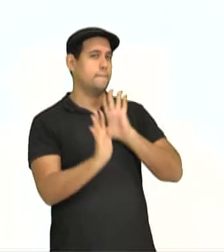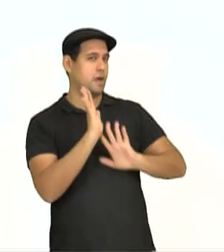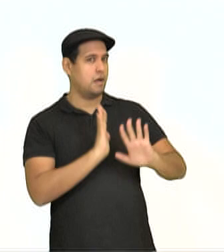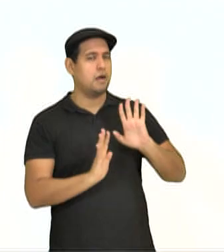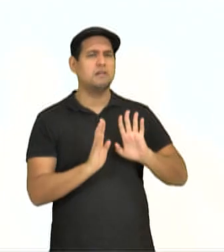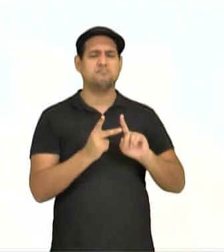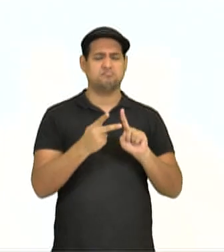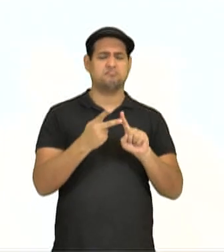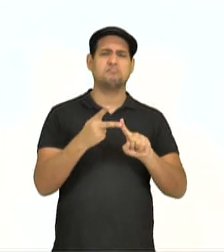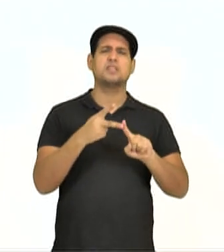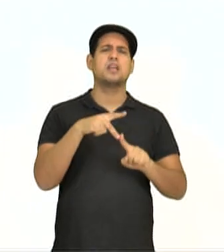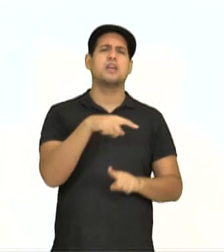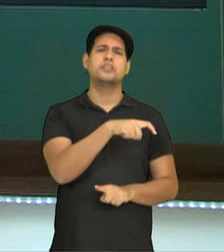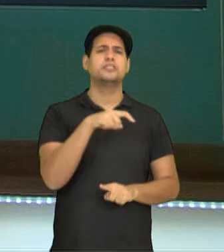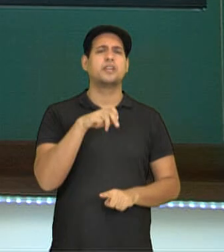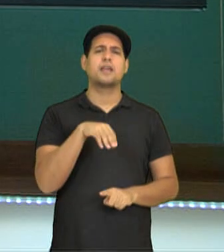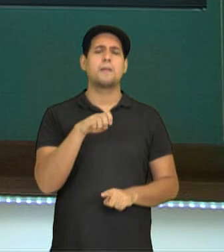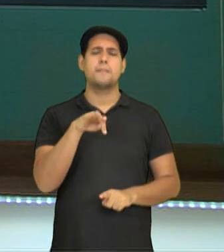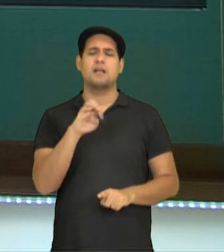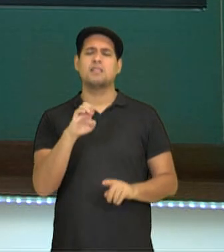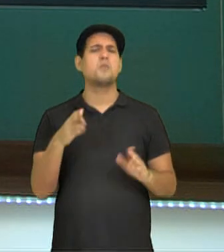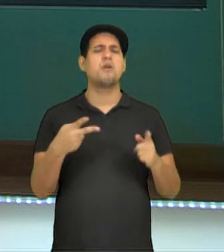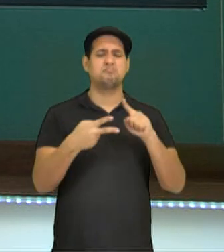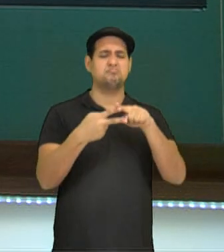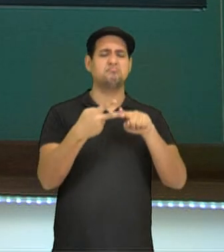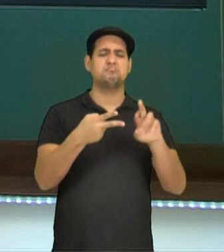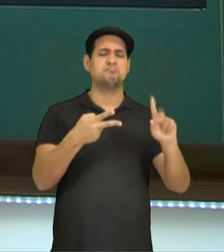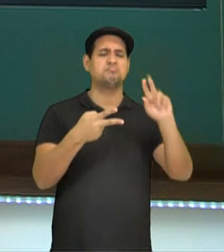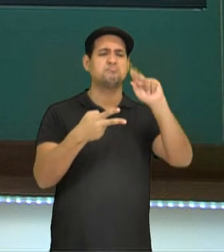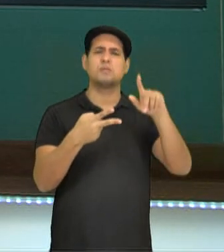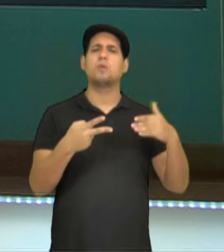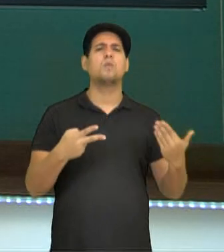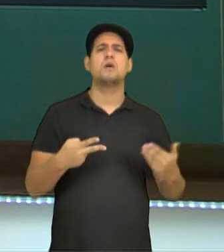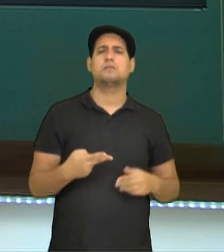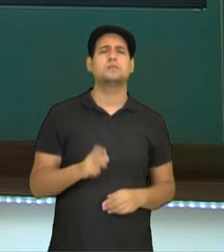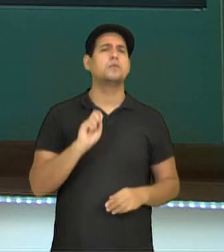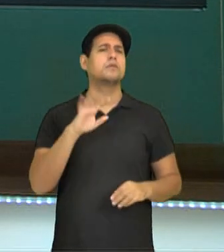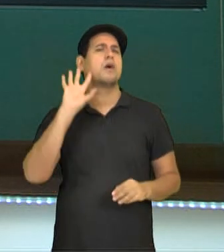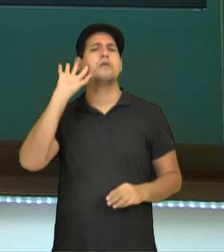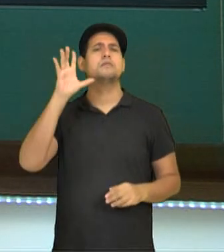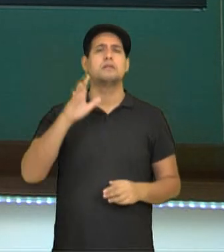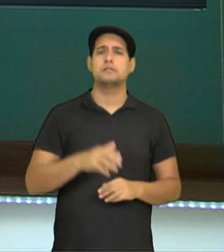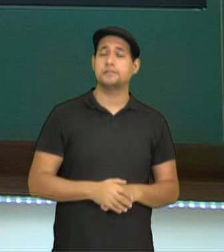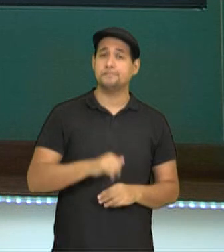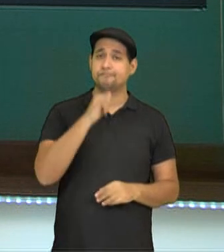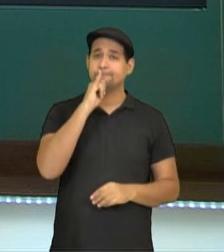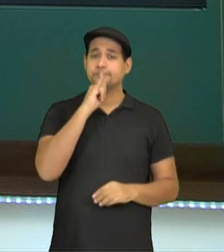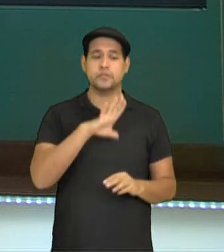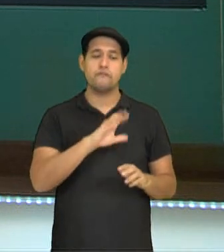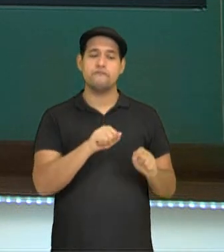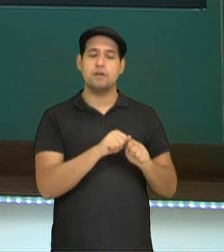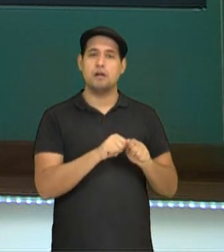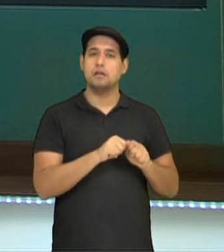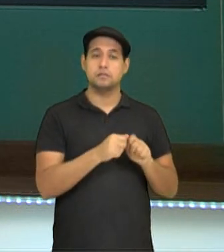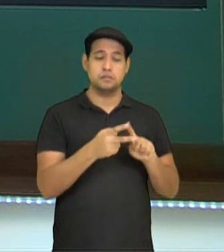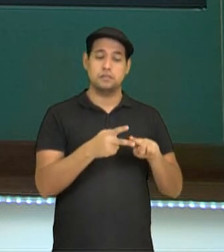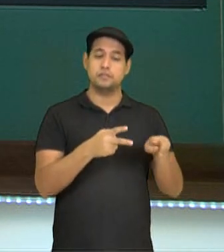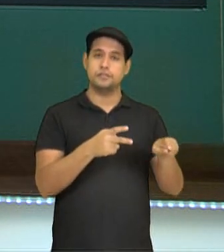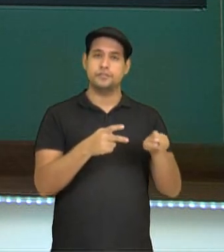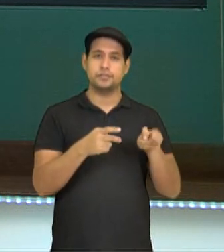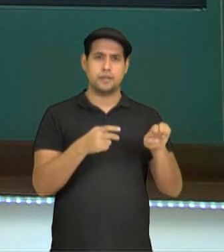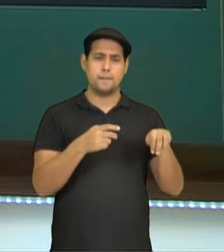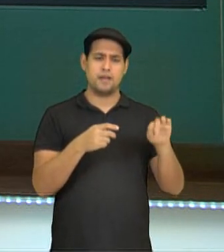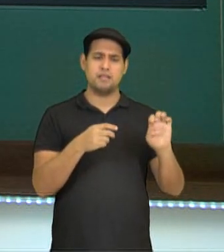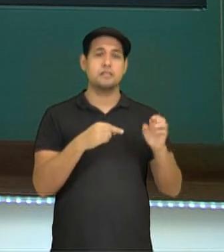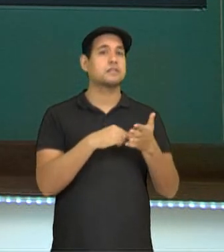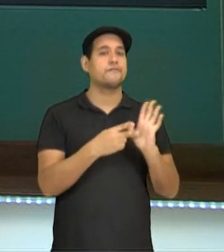E checkmate, qual a diferença de cheque para checkmate? O que acontece quando é realizado o checkmate no xadrez?